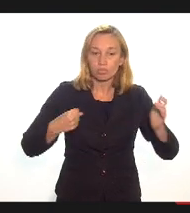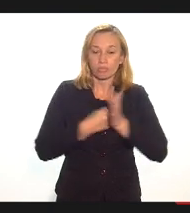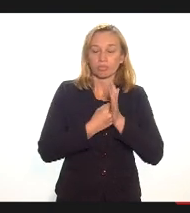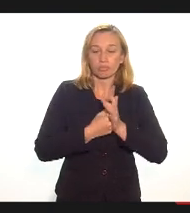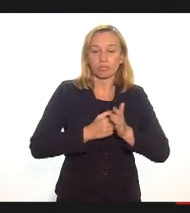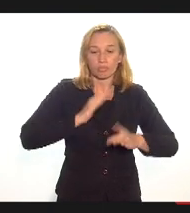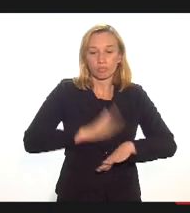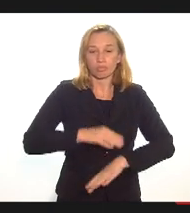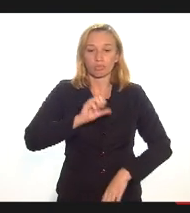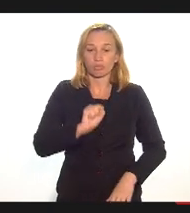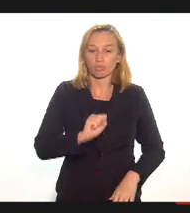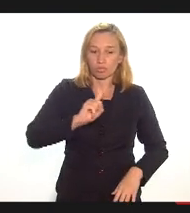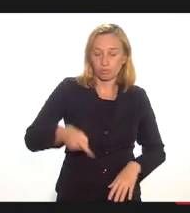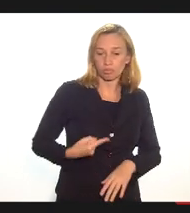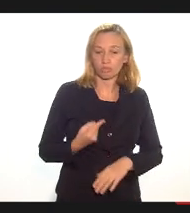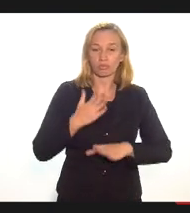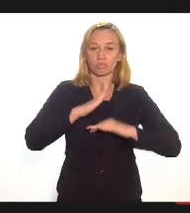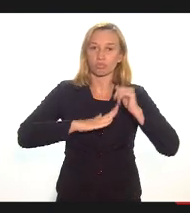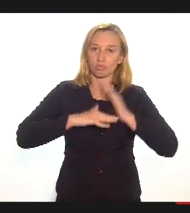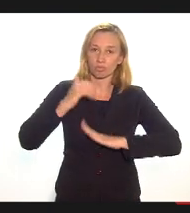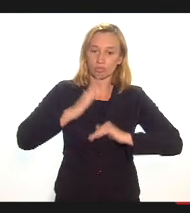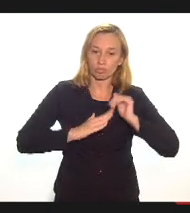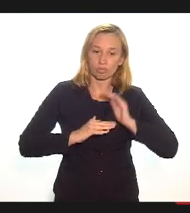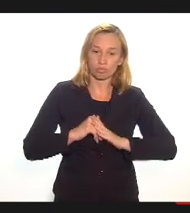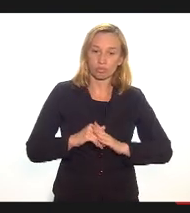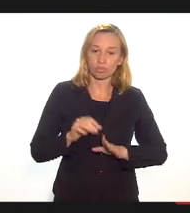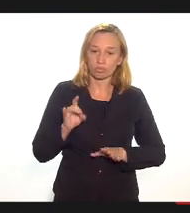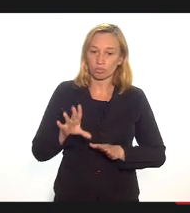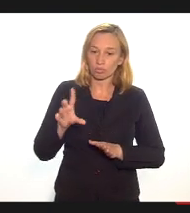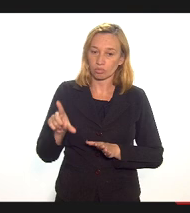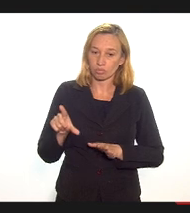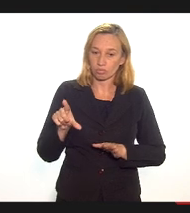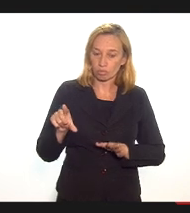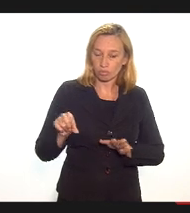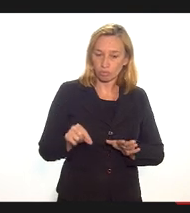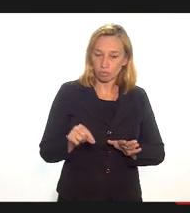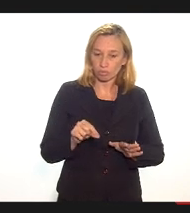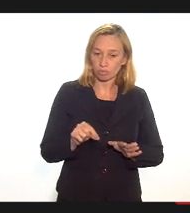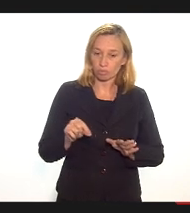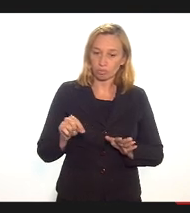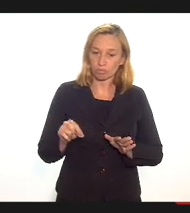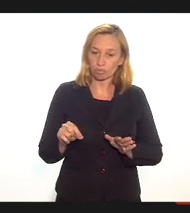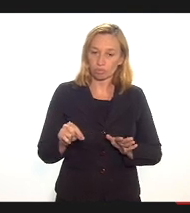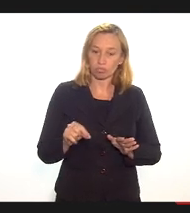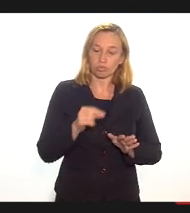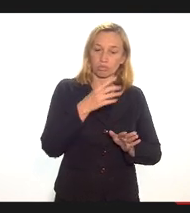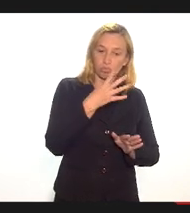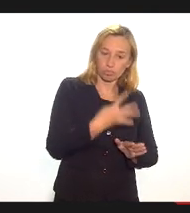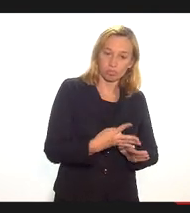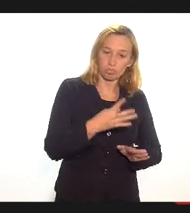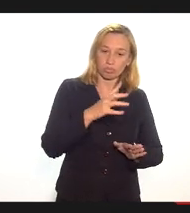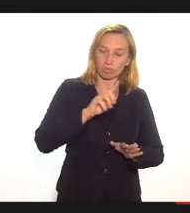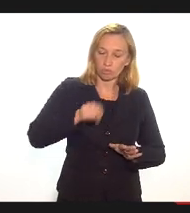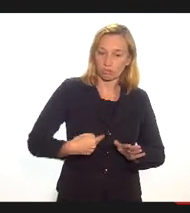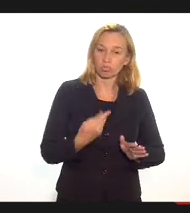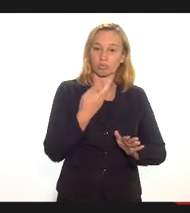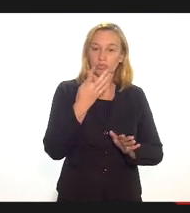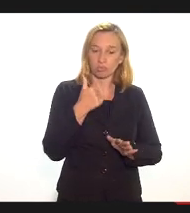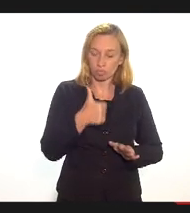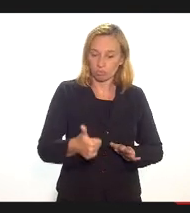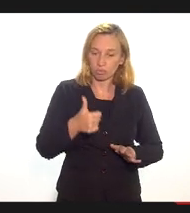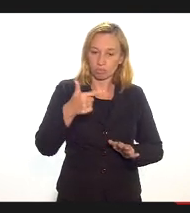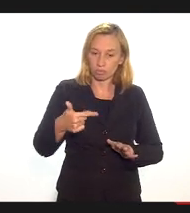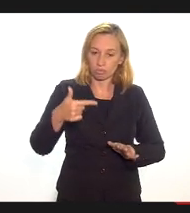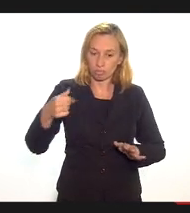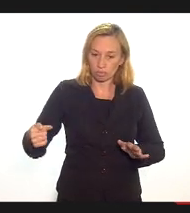8 mil de déficit de profissional, ele só dispunha de 4.100 e 17 profissionais